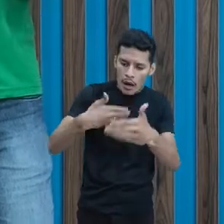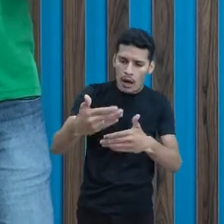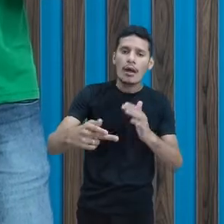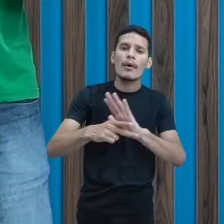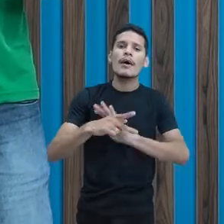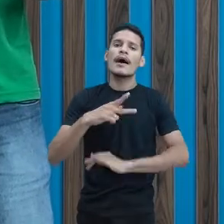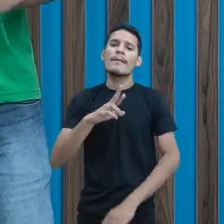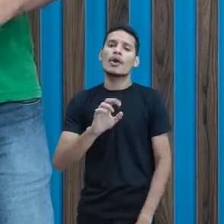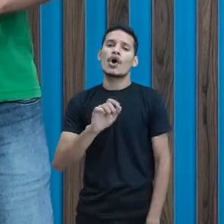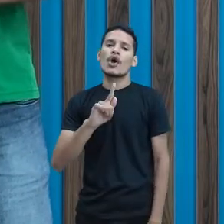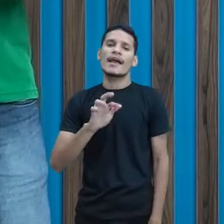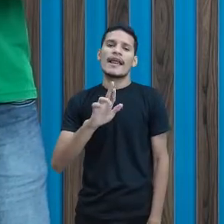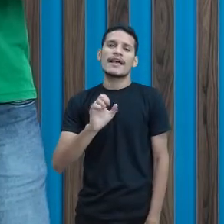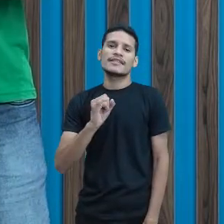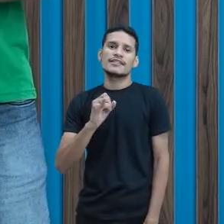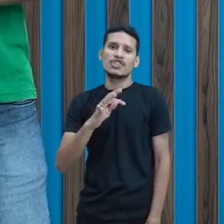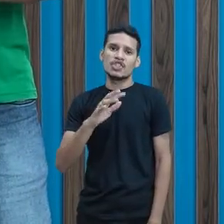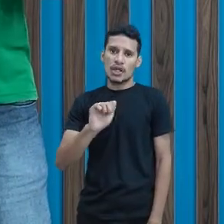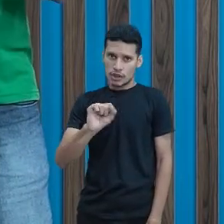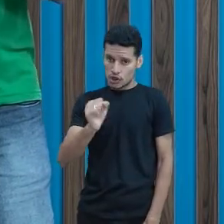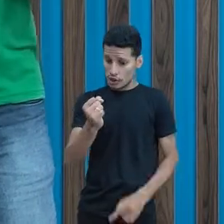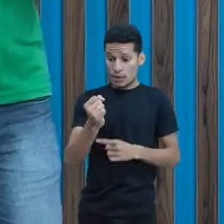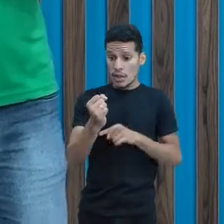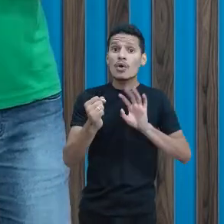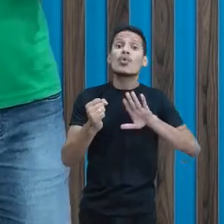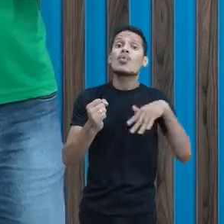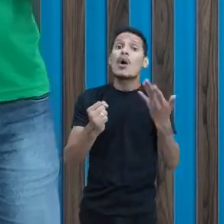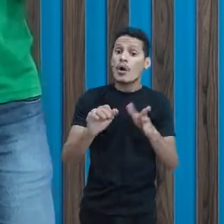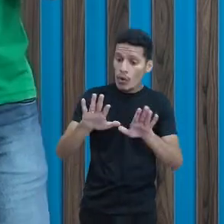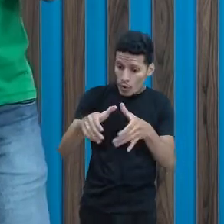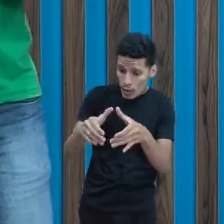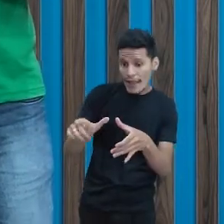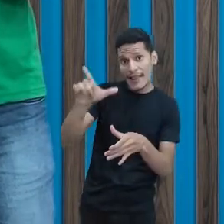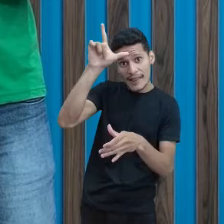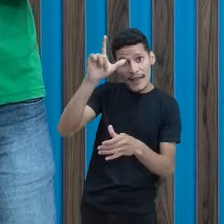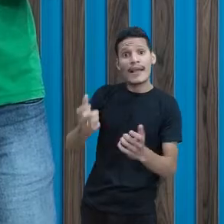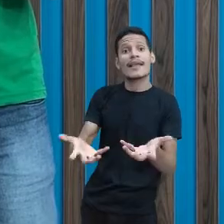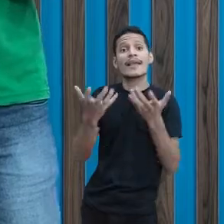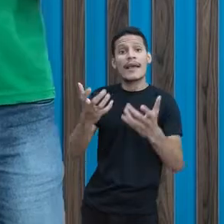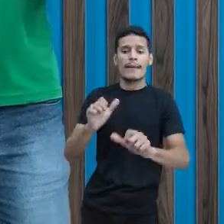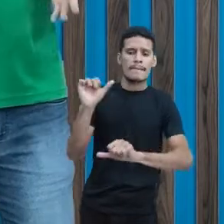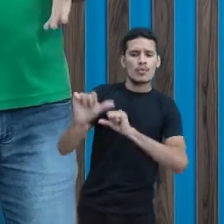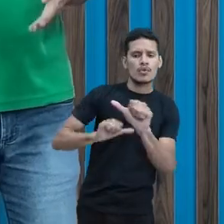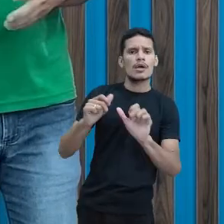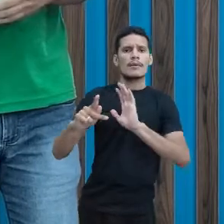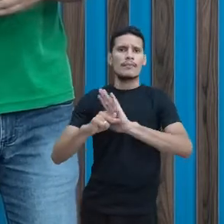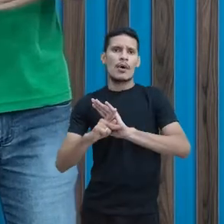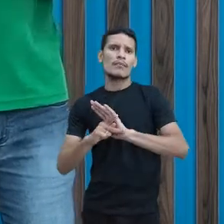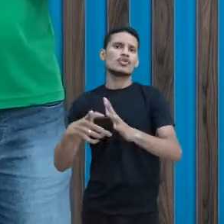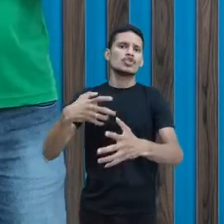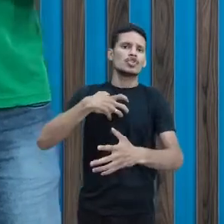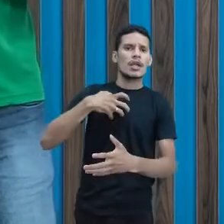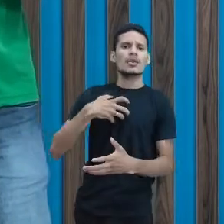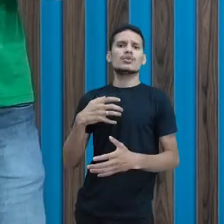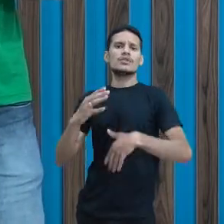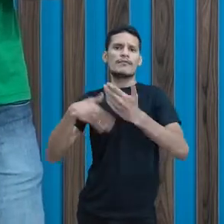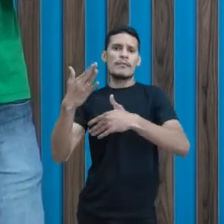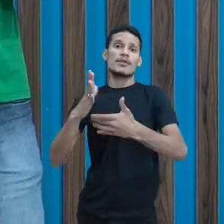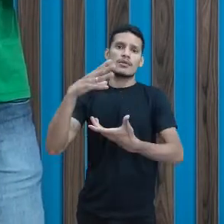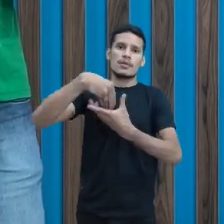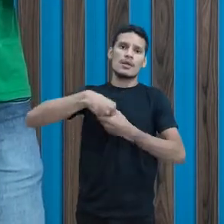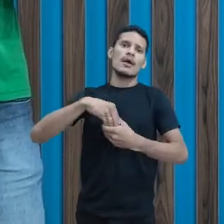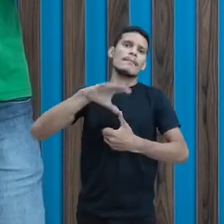Então, quem era liderança progressista, que queria uma outra forma de desenvolvimento, outras visões políticas na América do